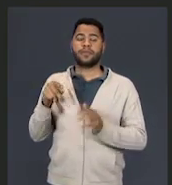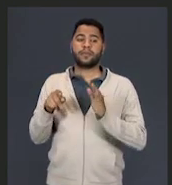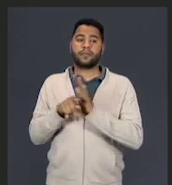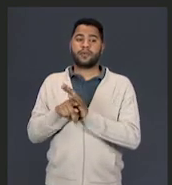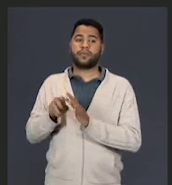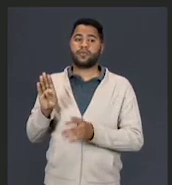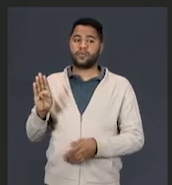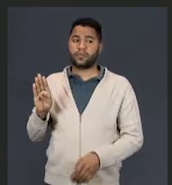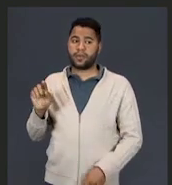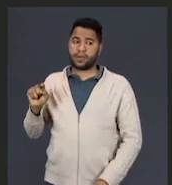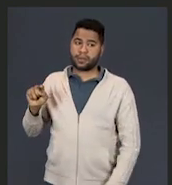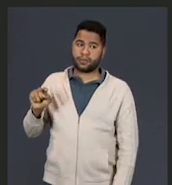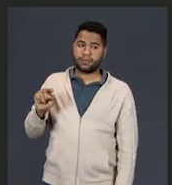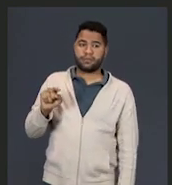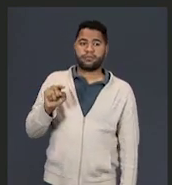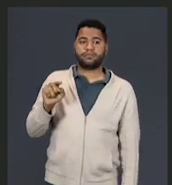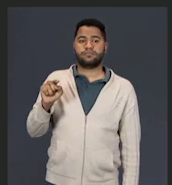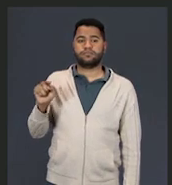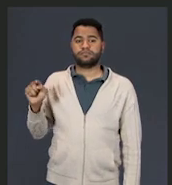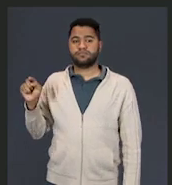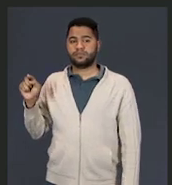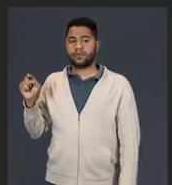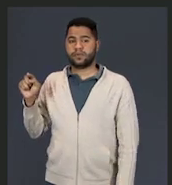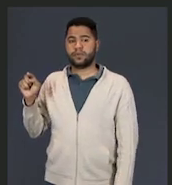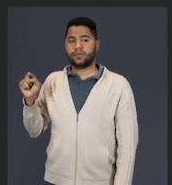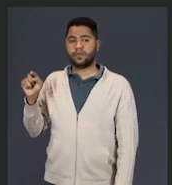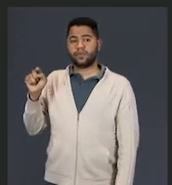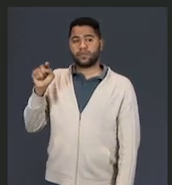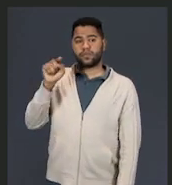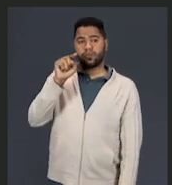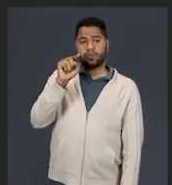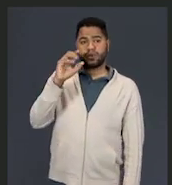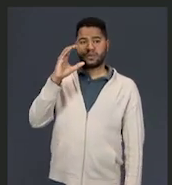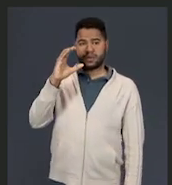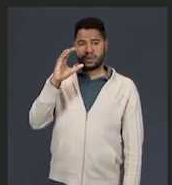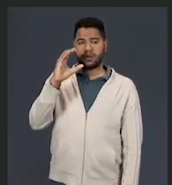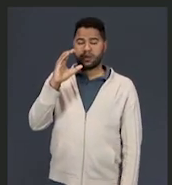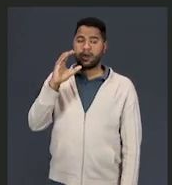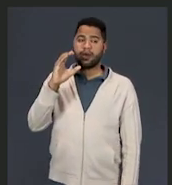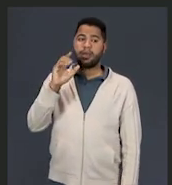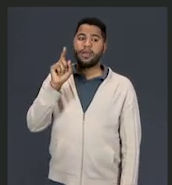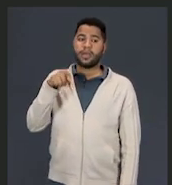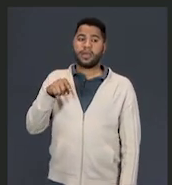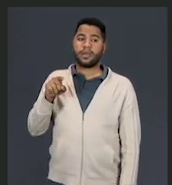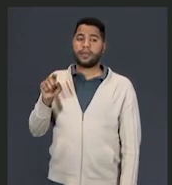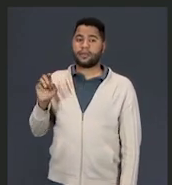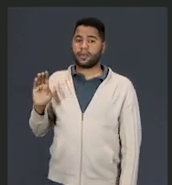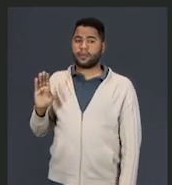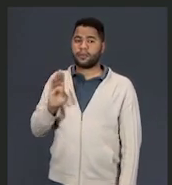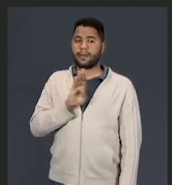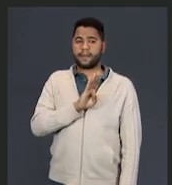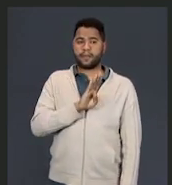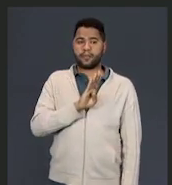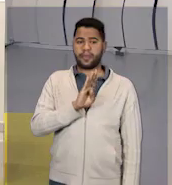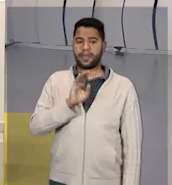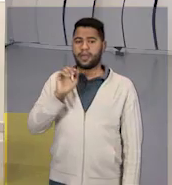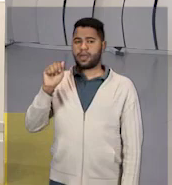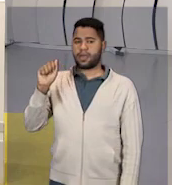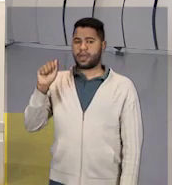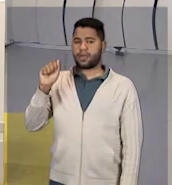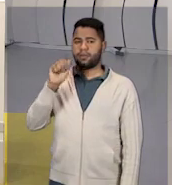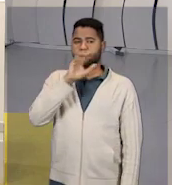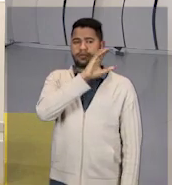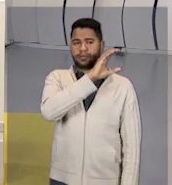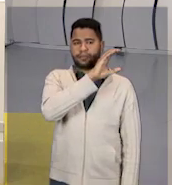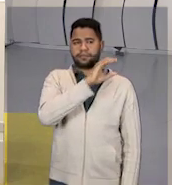B, vindo no A e indo para o C. Tá vendo? Então, isso é o BAC. Agora, por